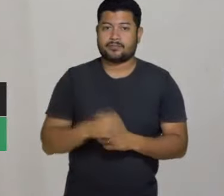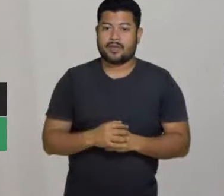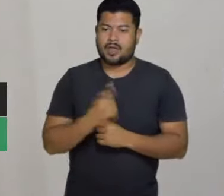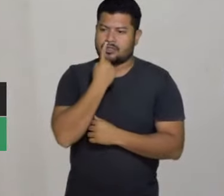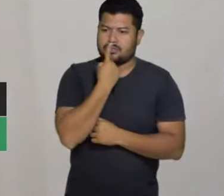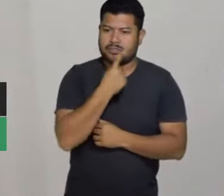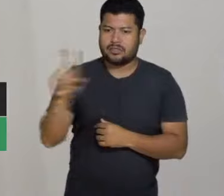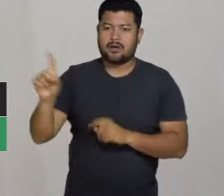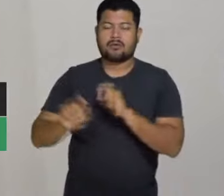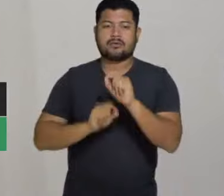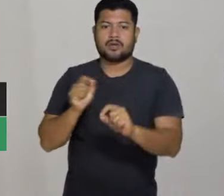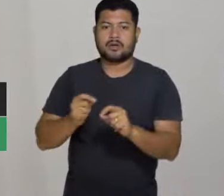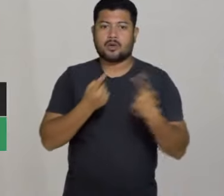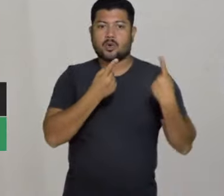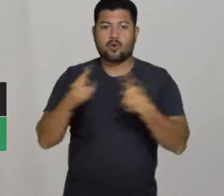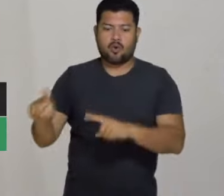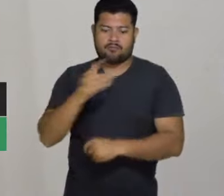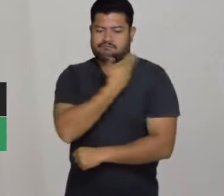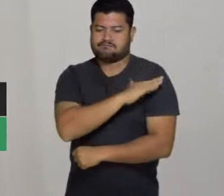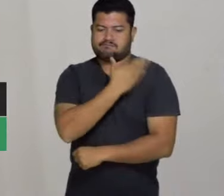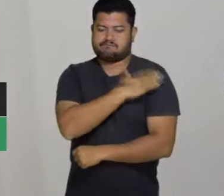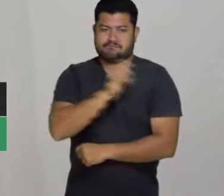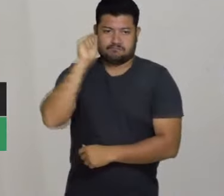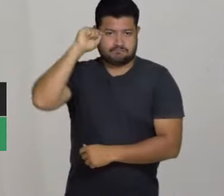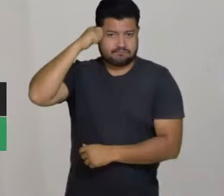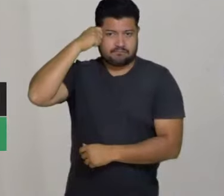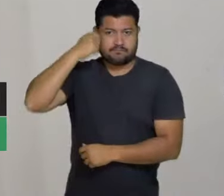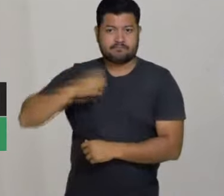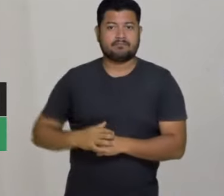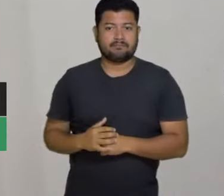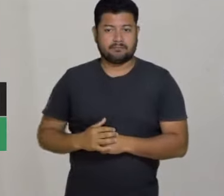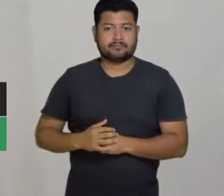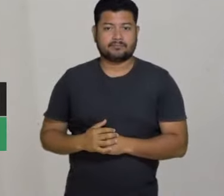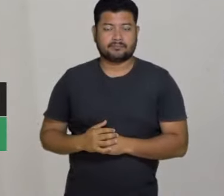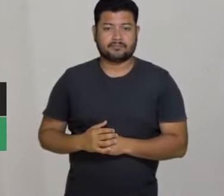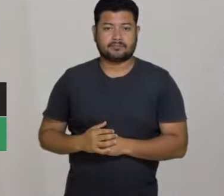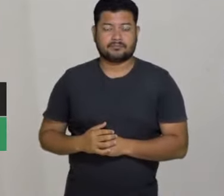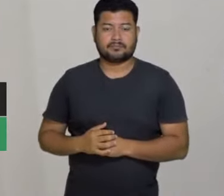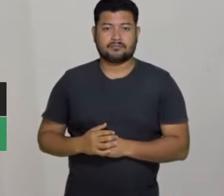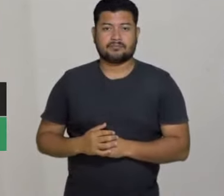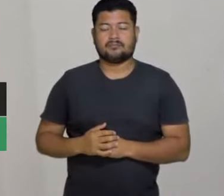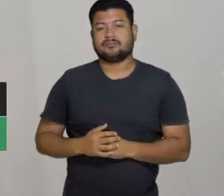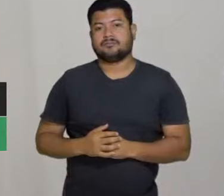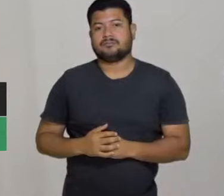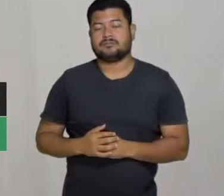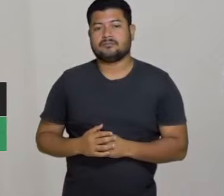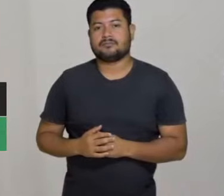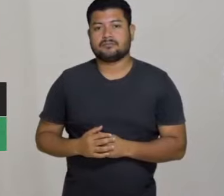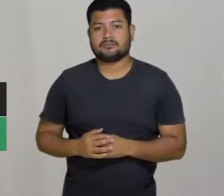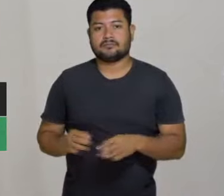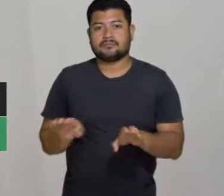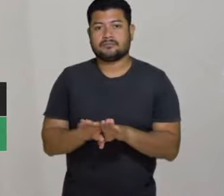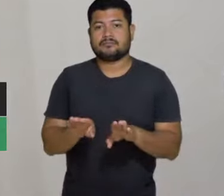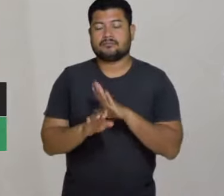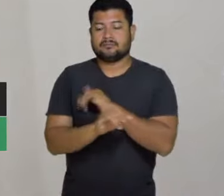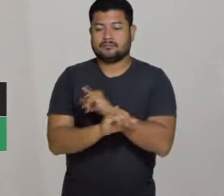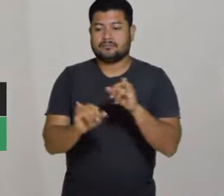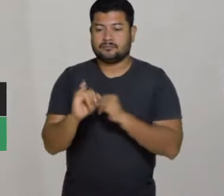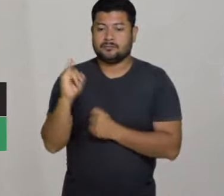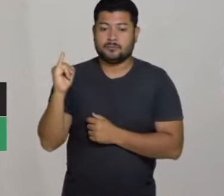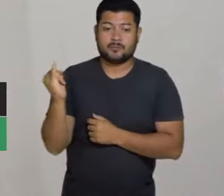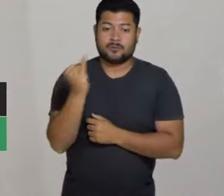nas manifestações de carnaval. Quero também dizer da importância de que o